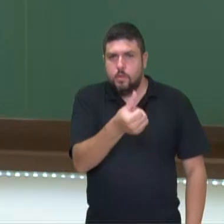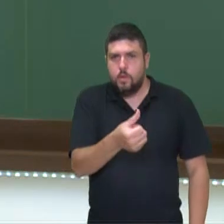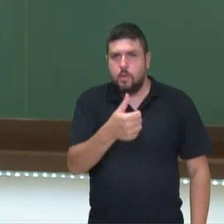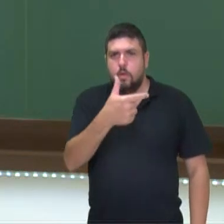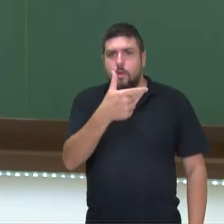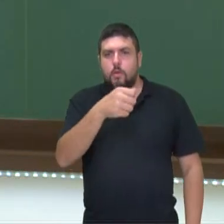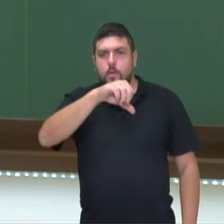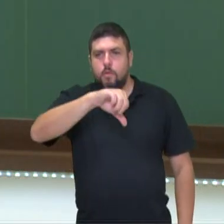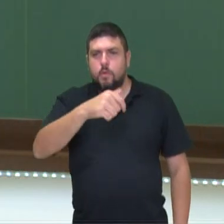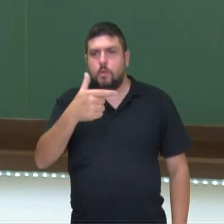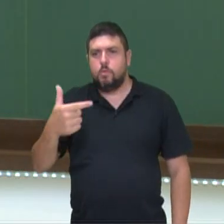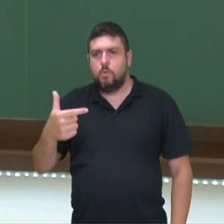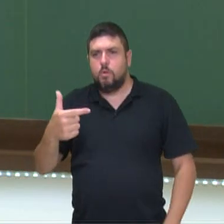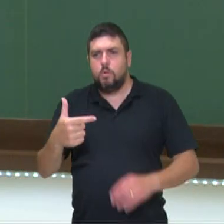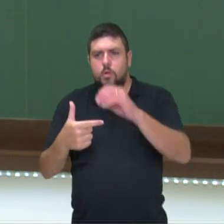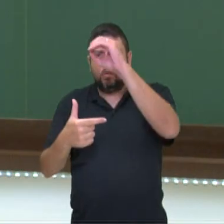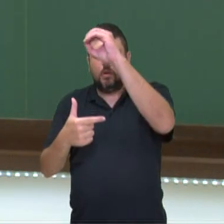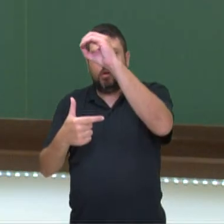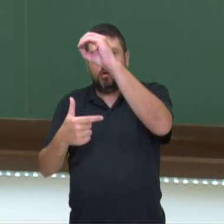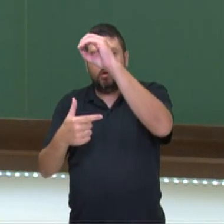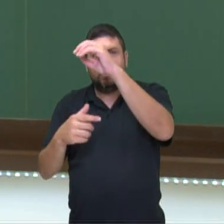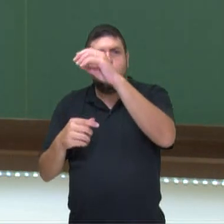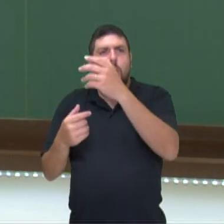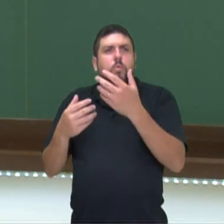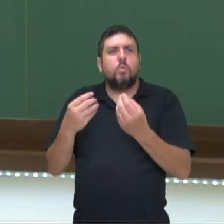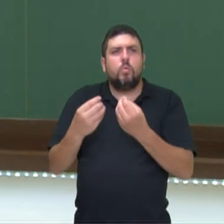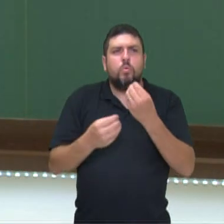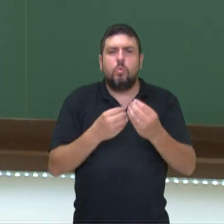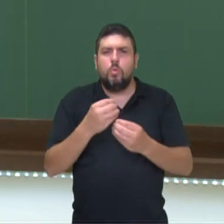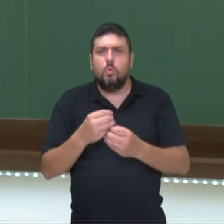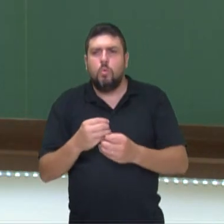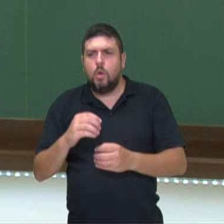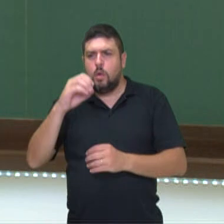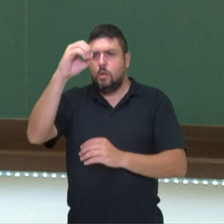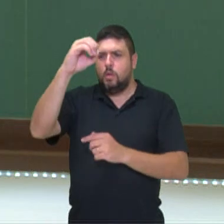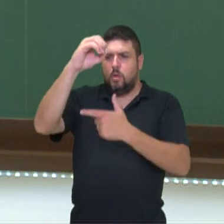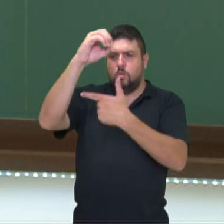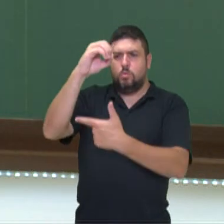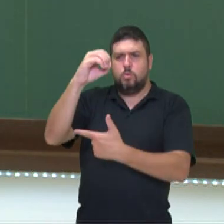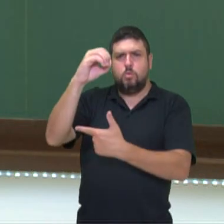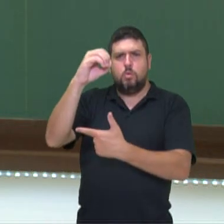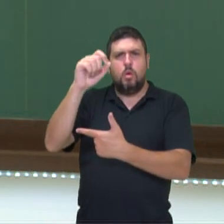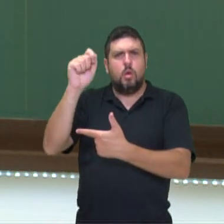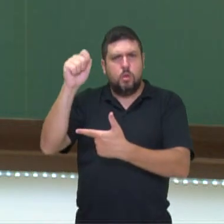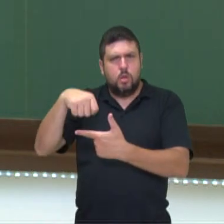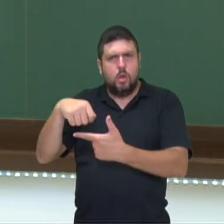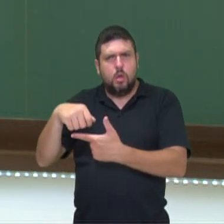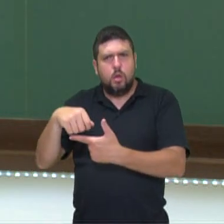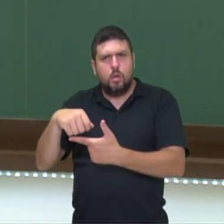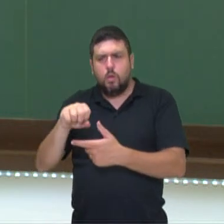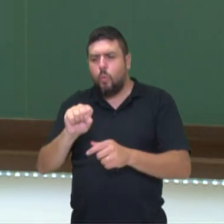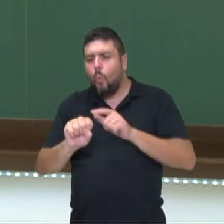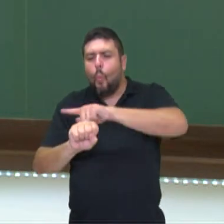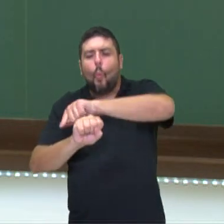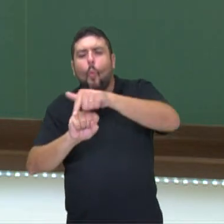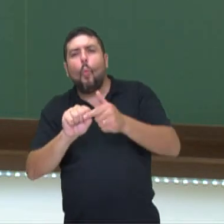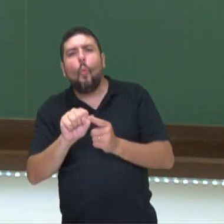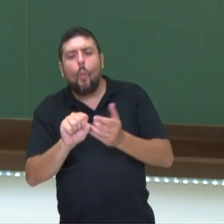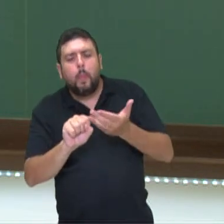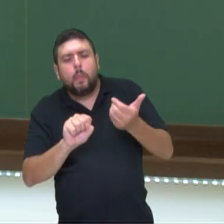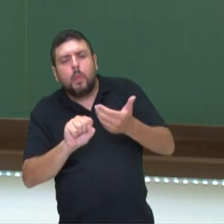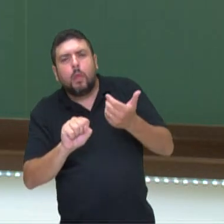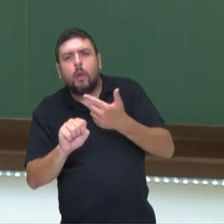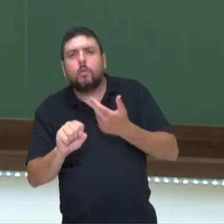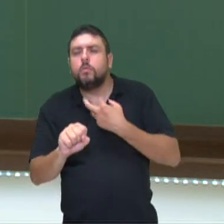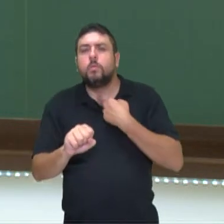de 0? Não tem. Se eu tenho 0 dedos, eu consigo tirar 2 dedos daqui? Não consigo. Então, o que eu tenho que pensar? Eu